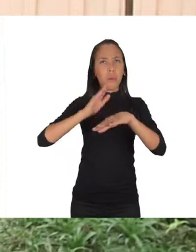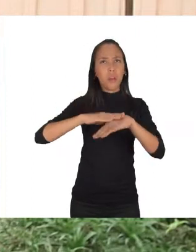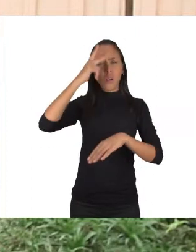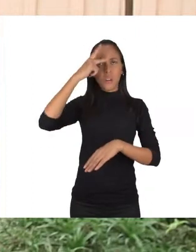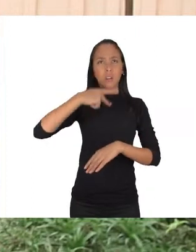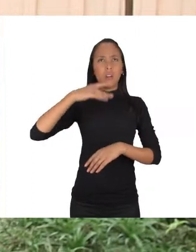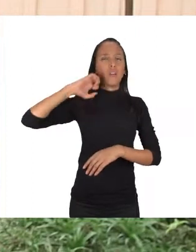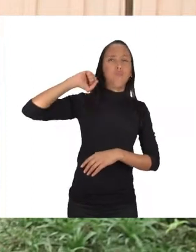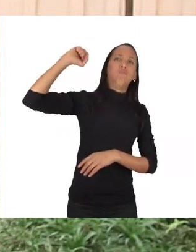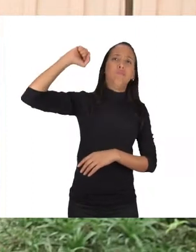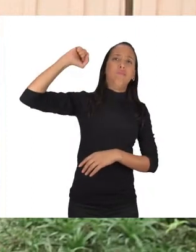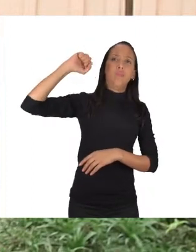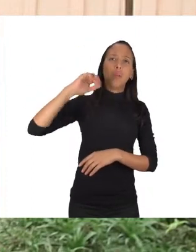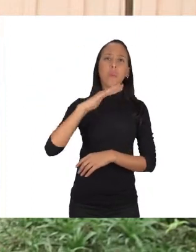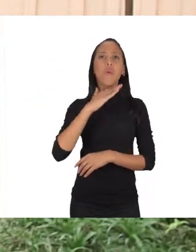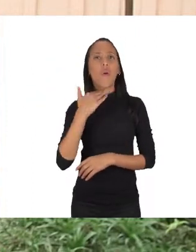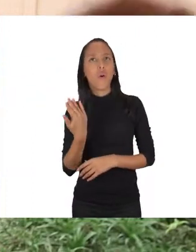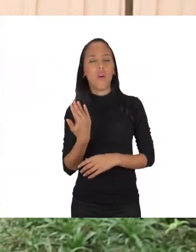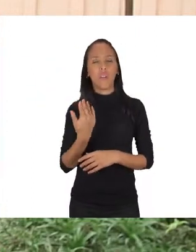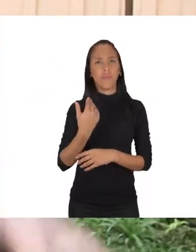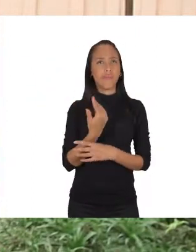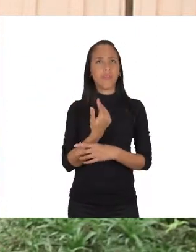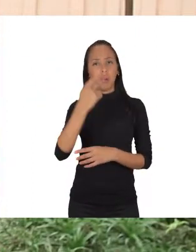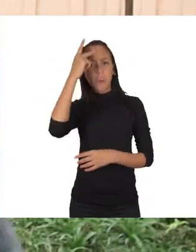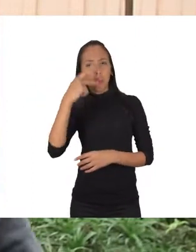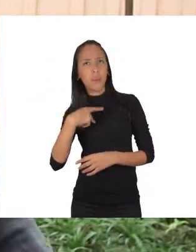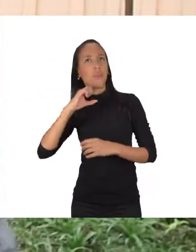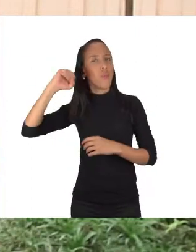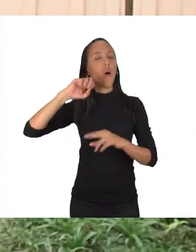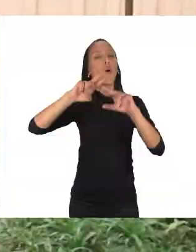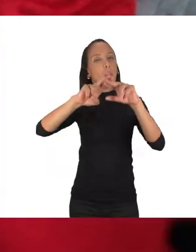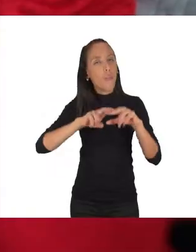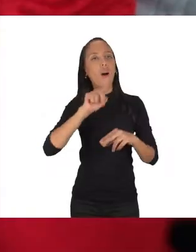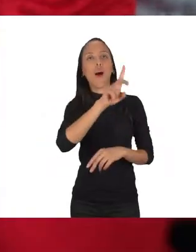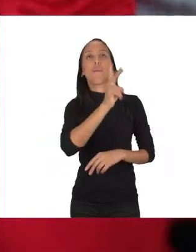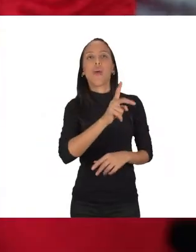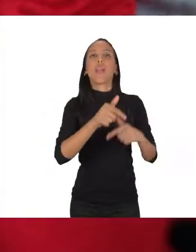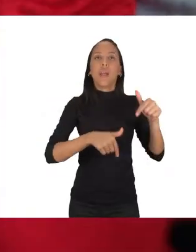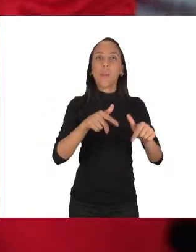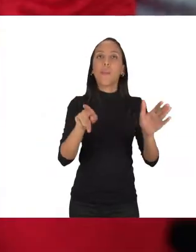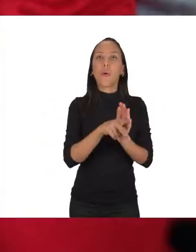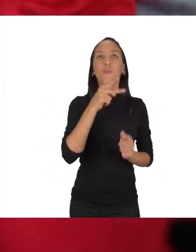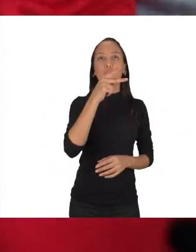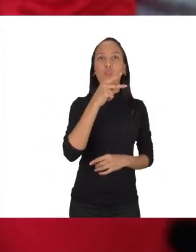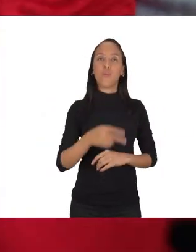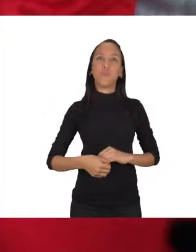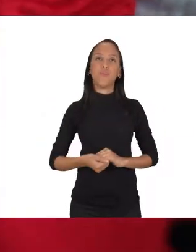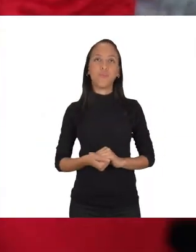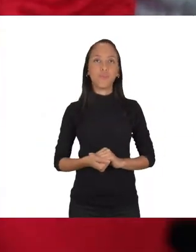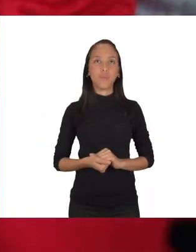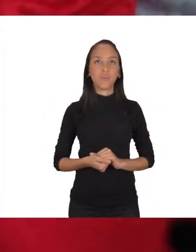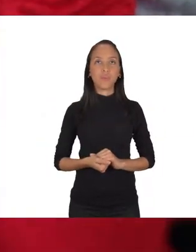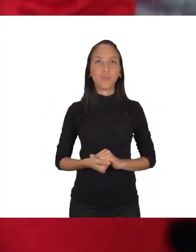maioria morreu, se mata ou enforcado, é a fumicultor. A gente vê gente